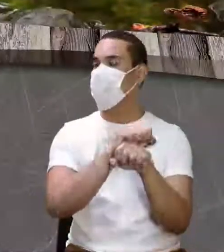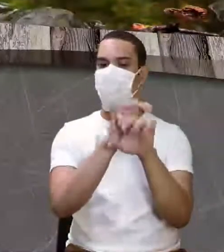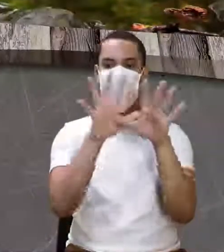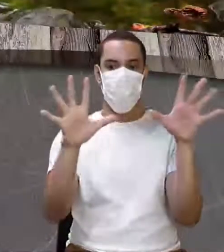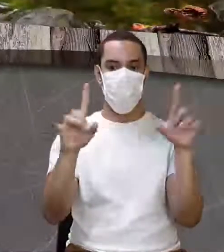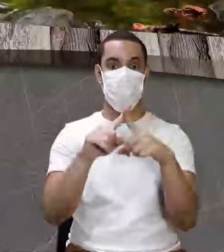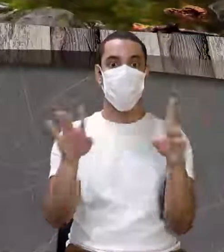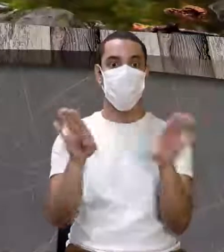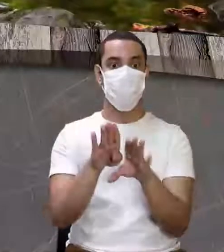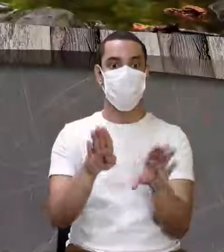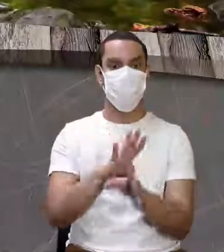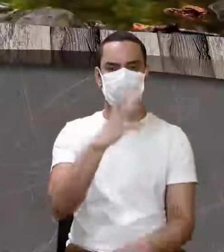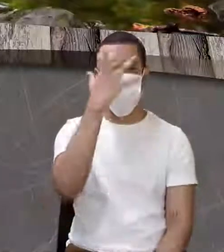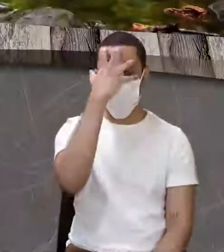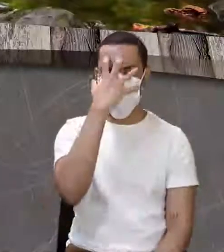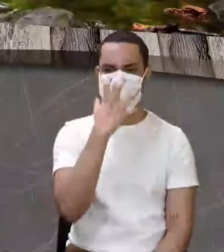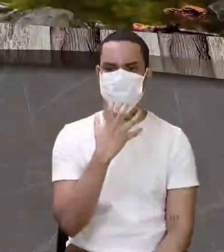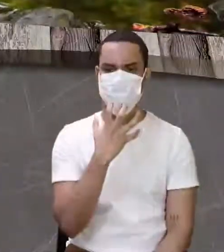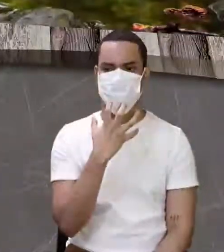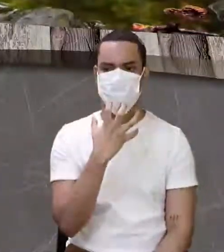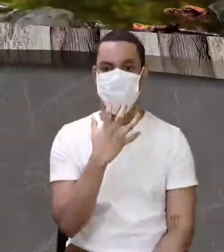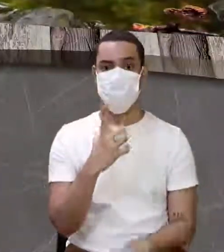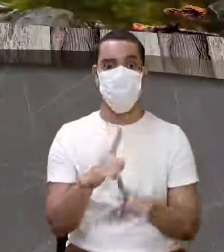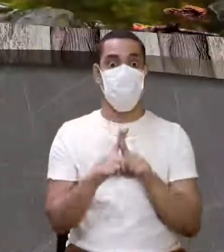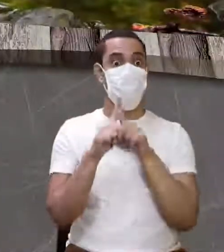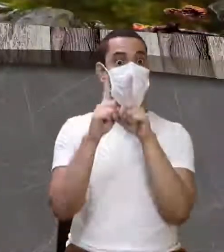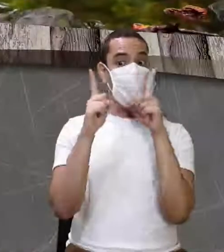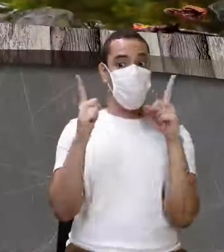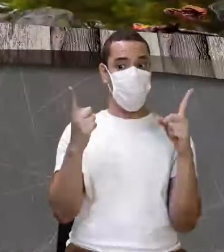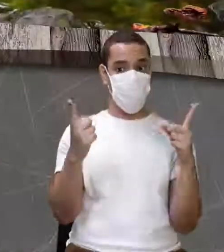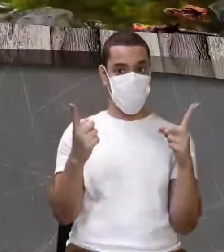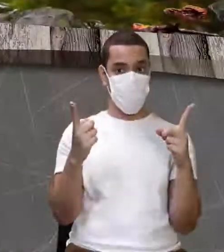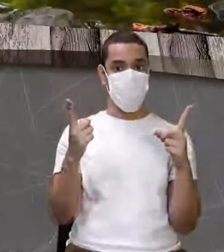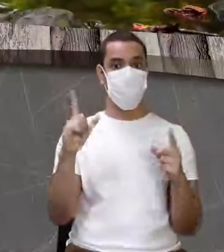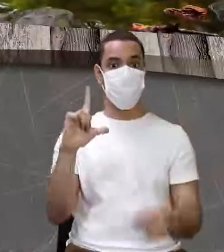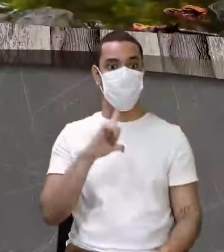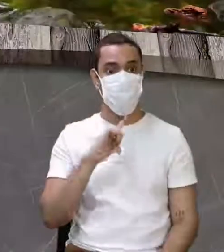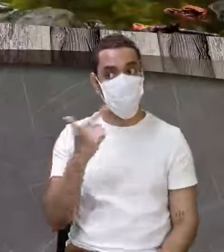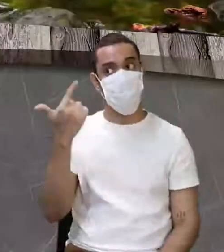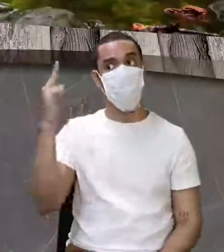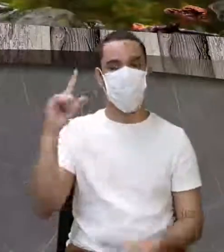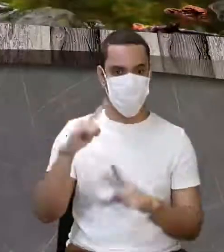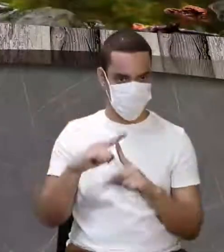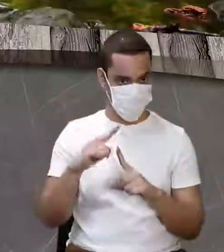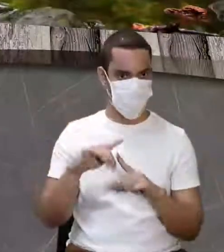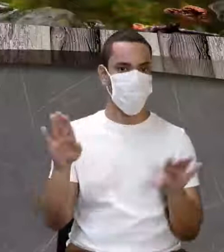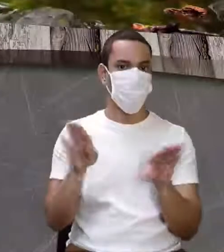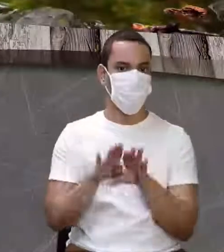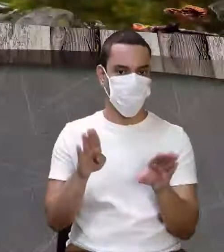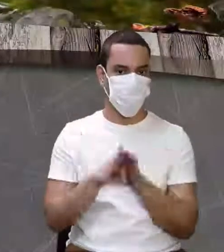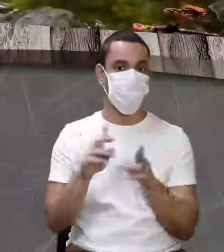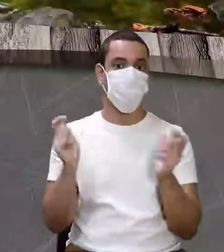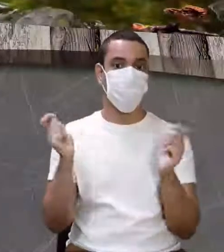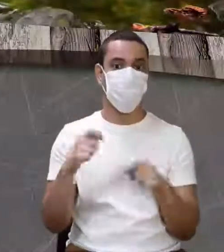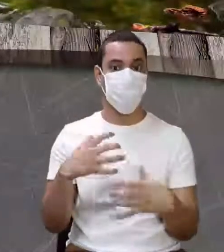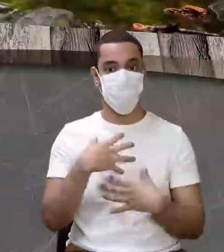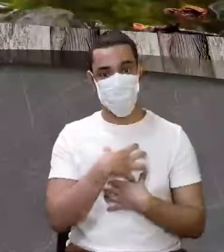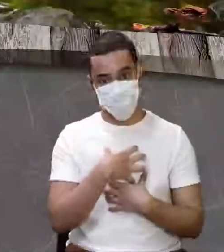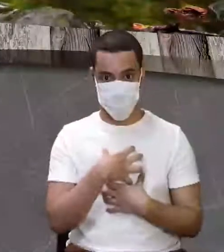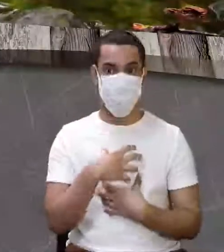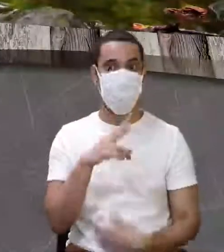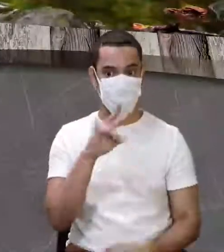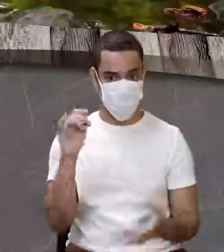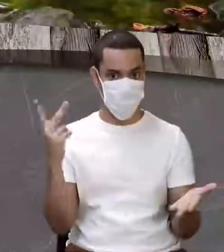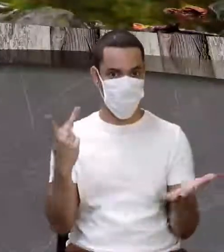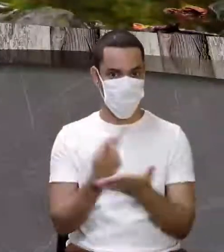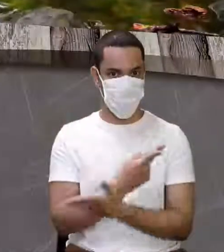muito séria, certo? Mas, prof, vai ter outros tipos. Vai chegar algumas situações que vai acontecer.